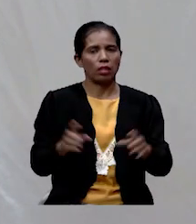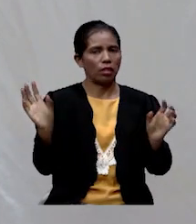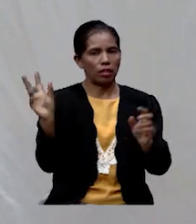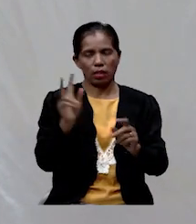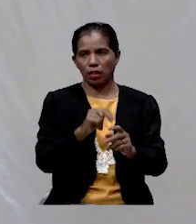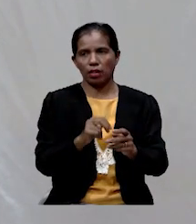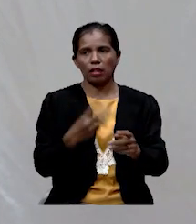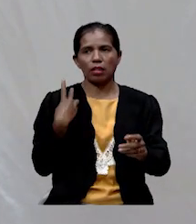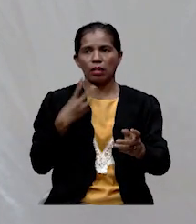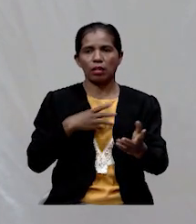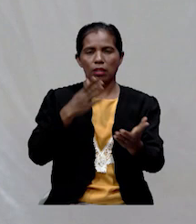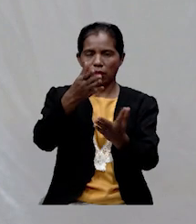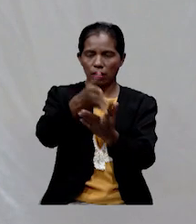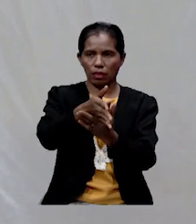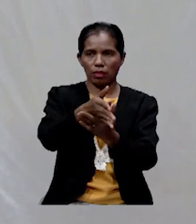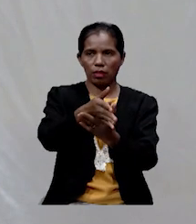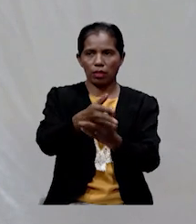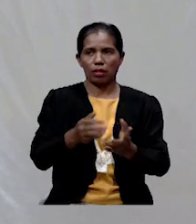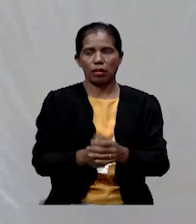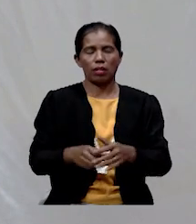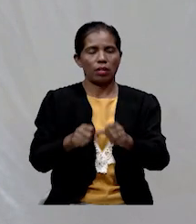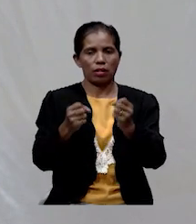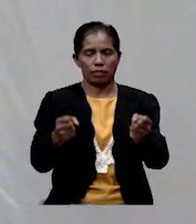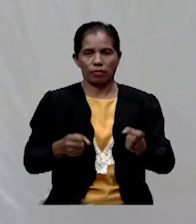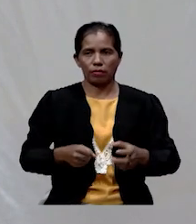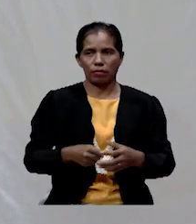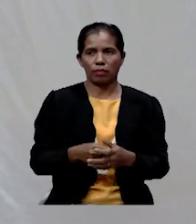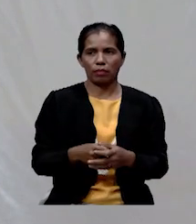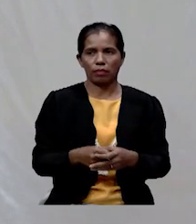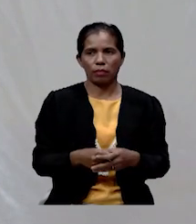te tava fali reida. Essa ad liuana.